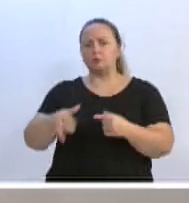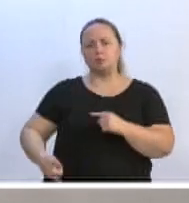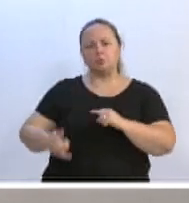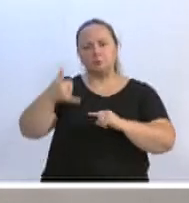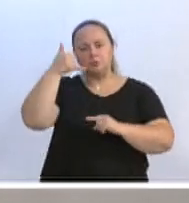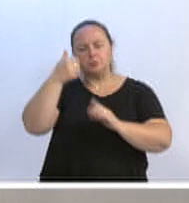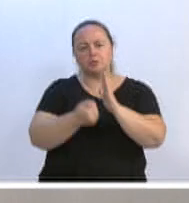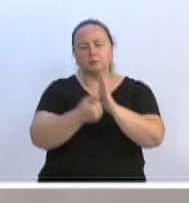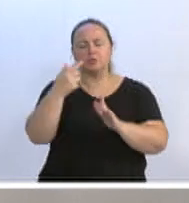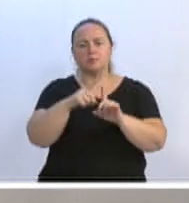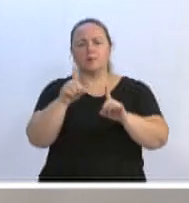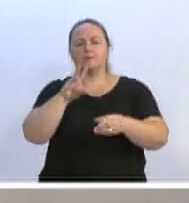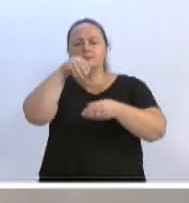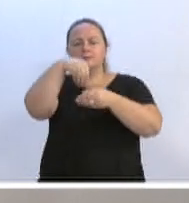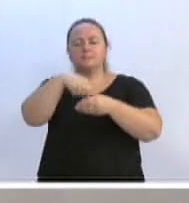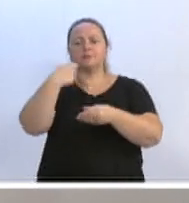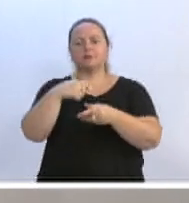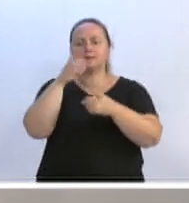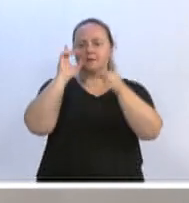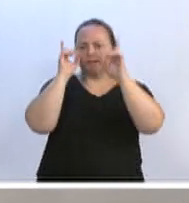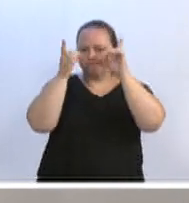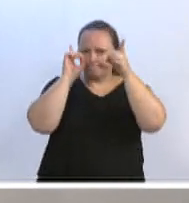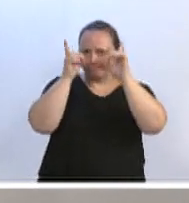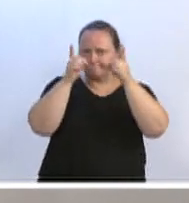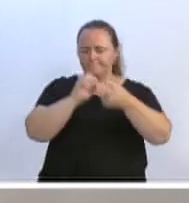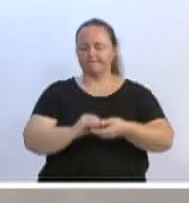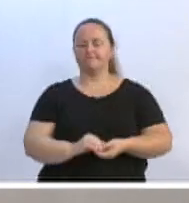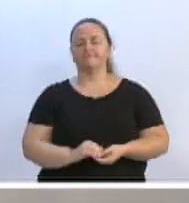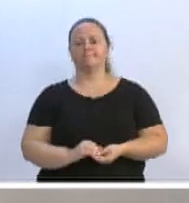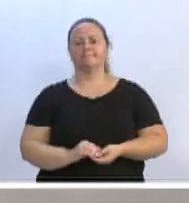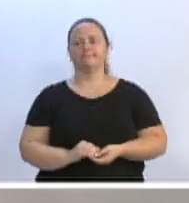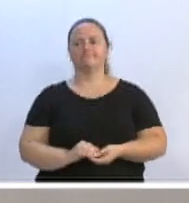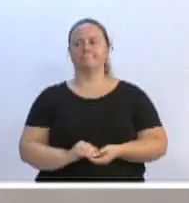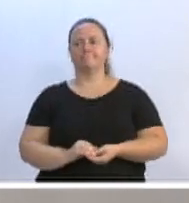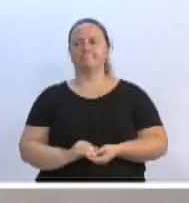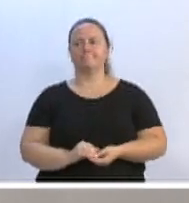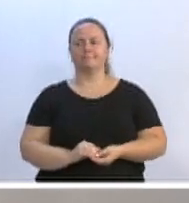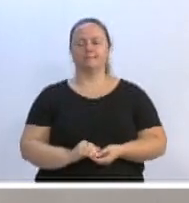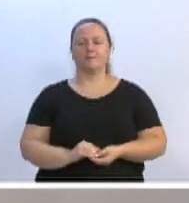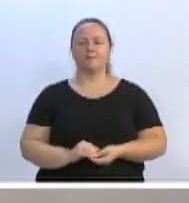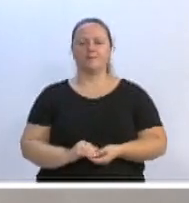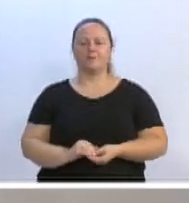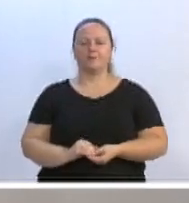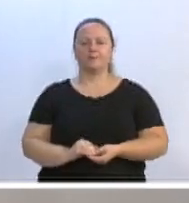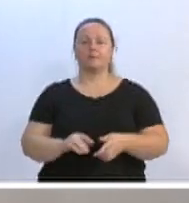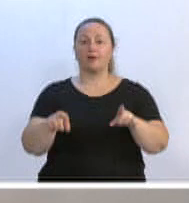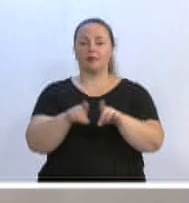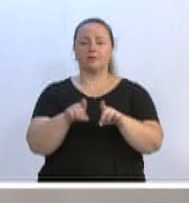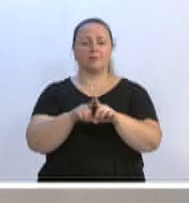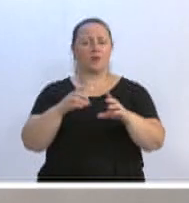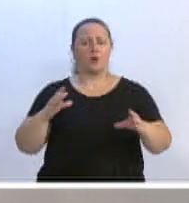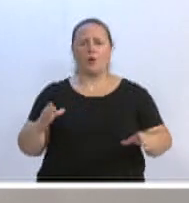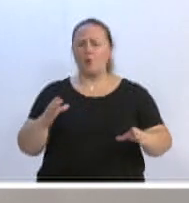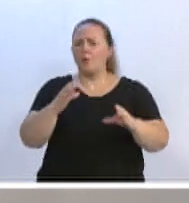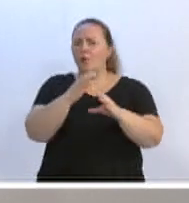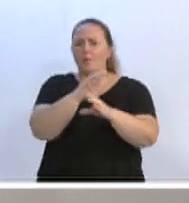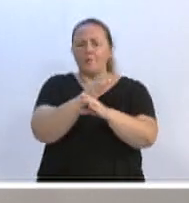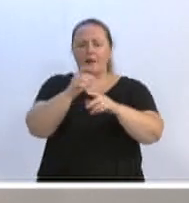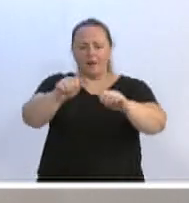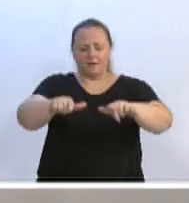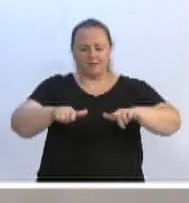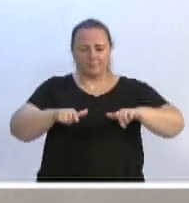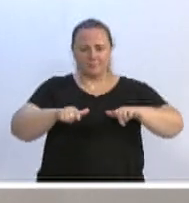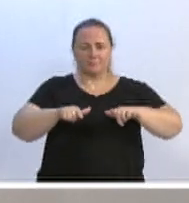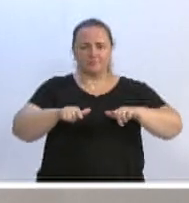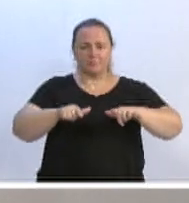com sistemas Android e iOS. Deixaremos também a íntegra dessa sessão disponível no site